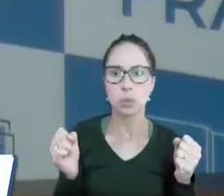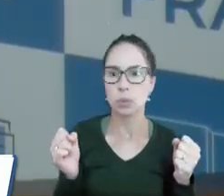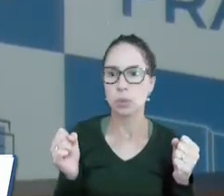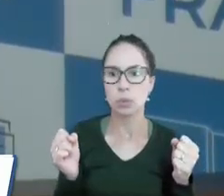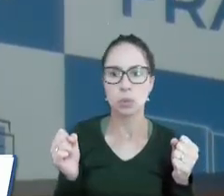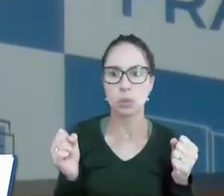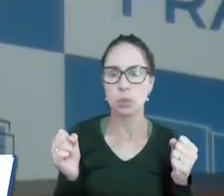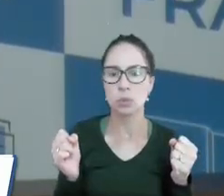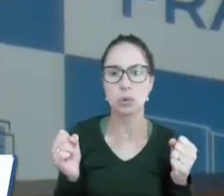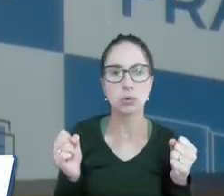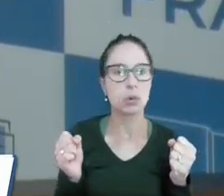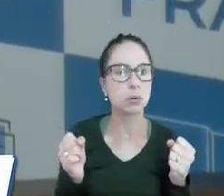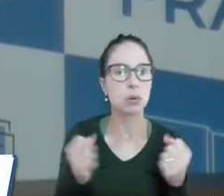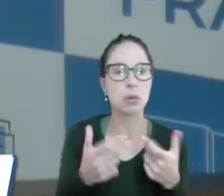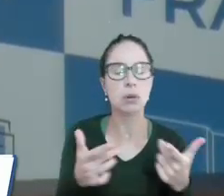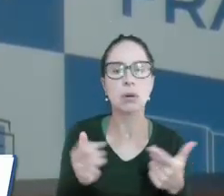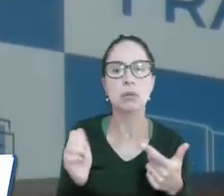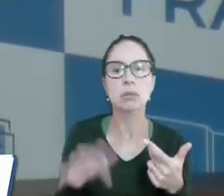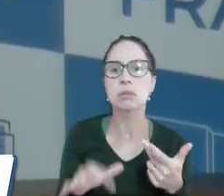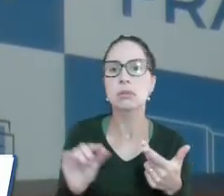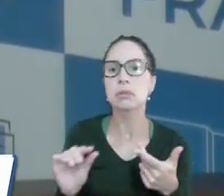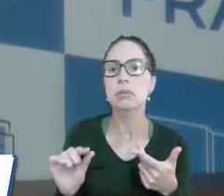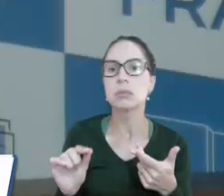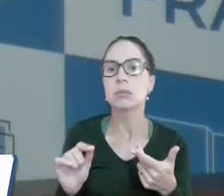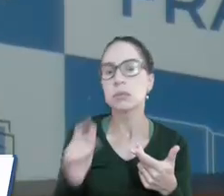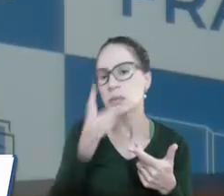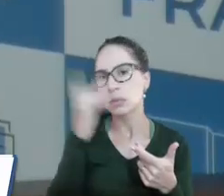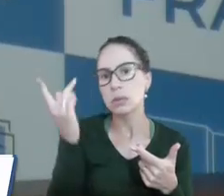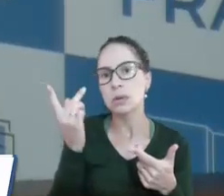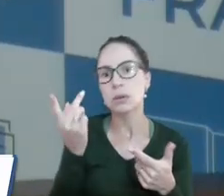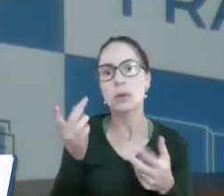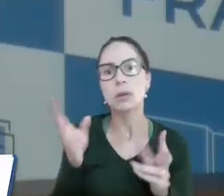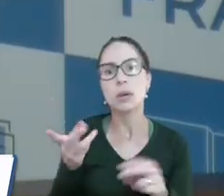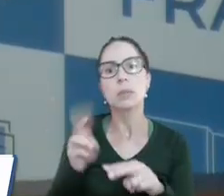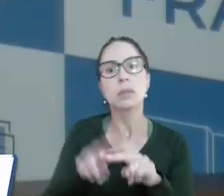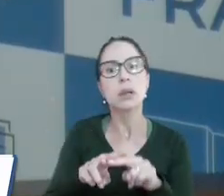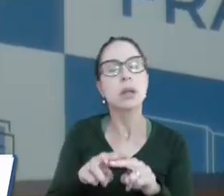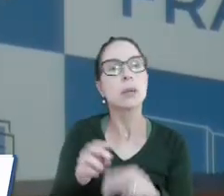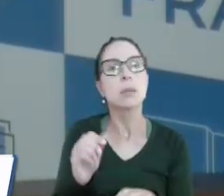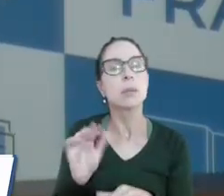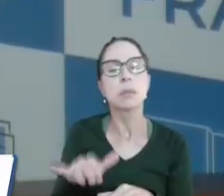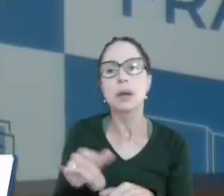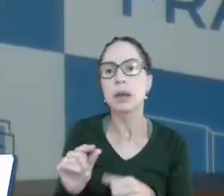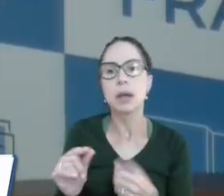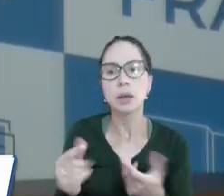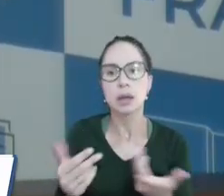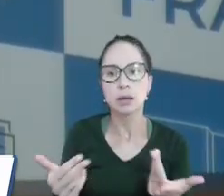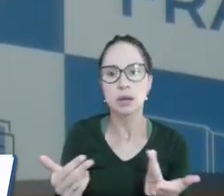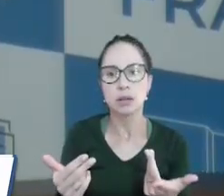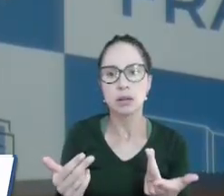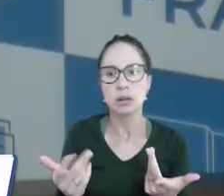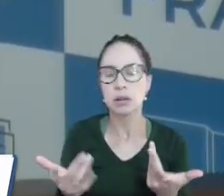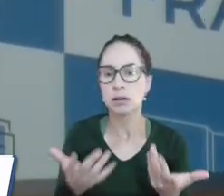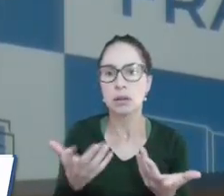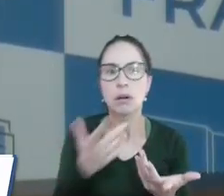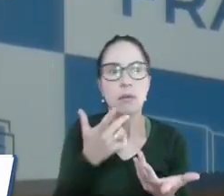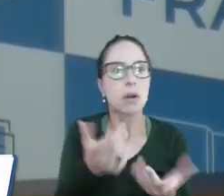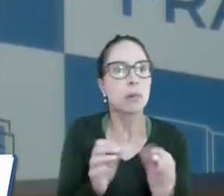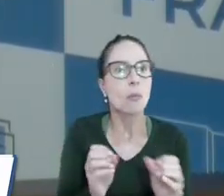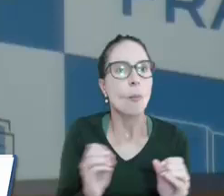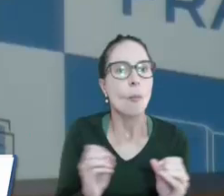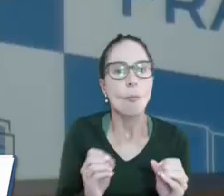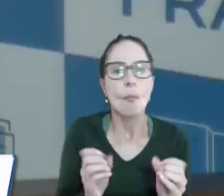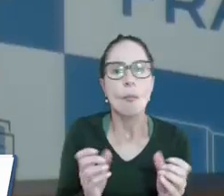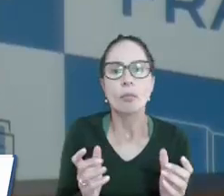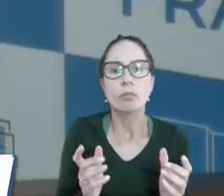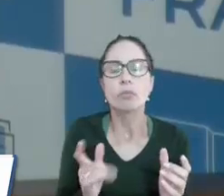muito menos, algumas pessoas foram presas, por muito menos. E não se vê falar em nada. Quando